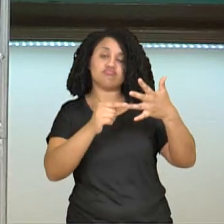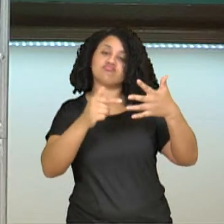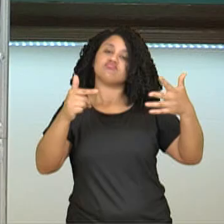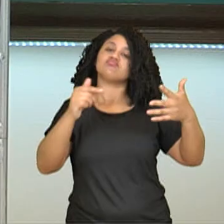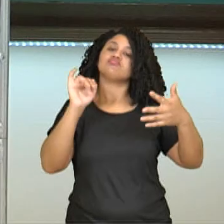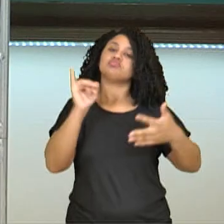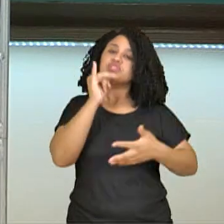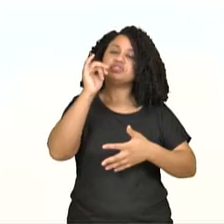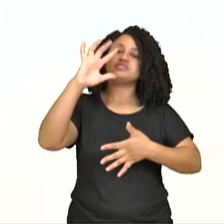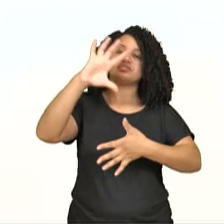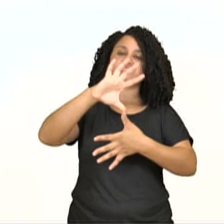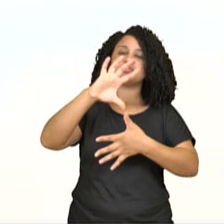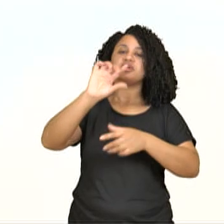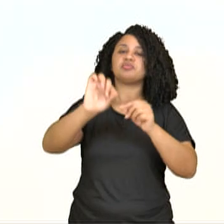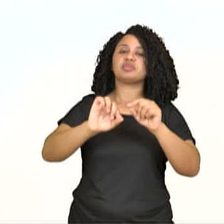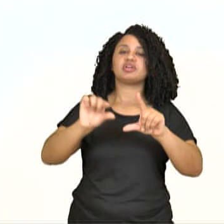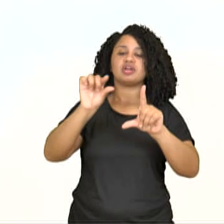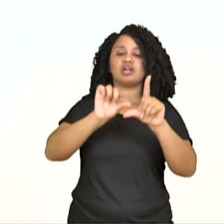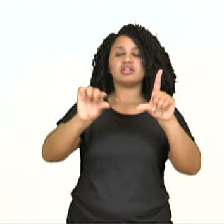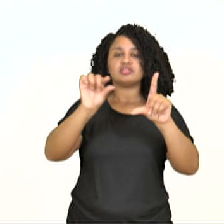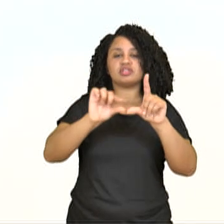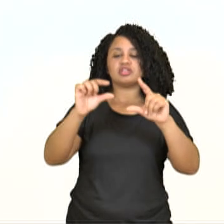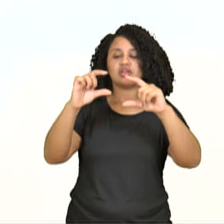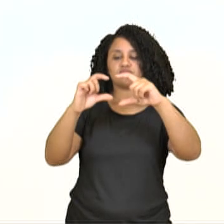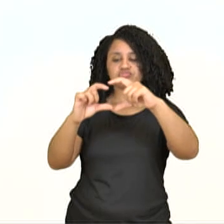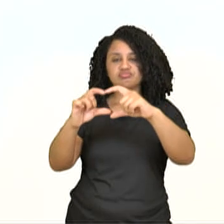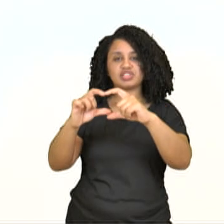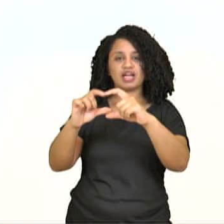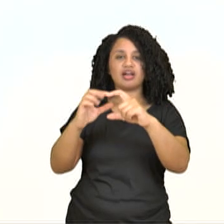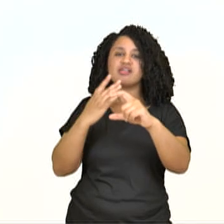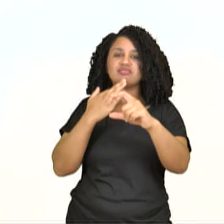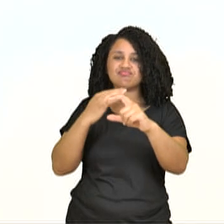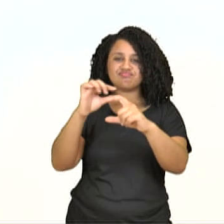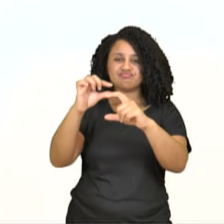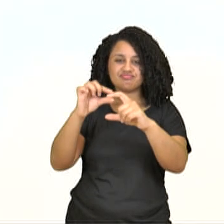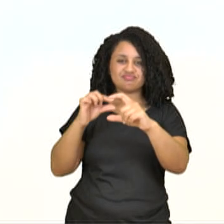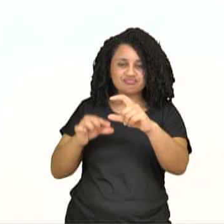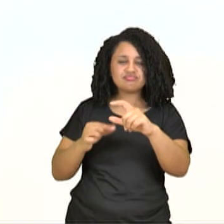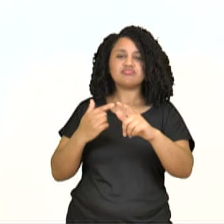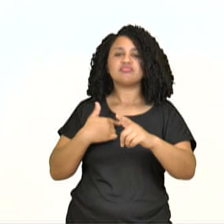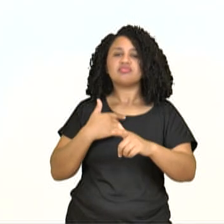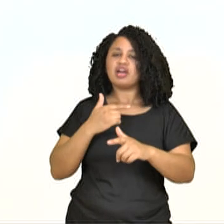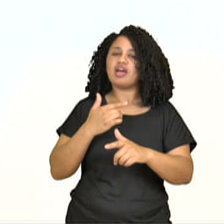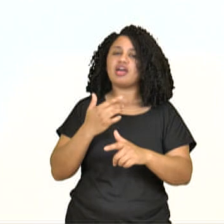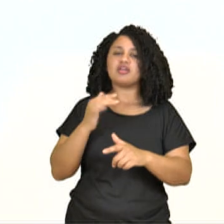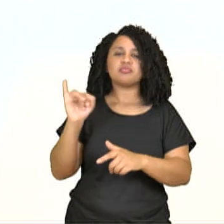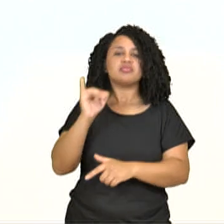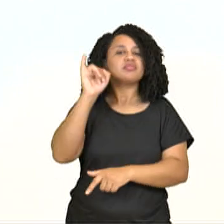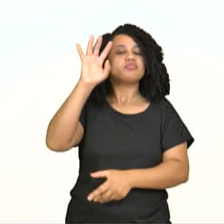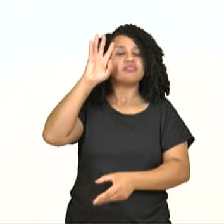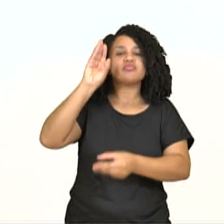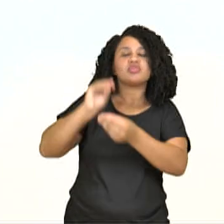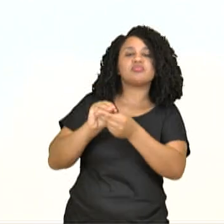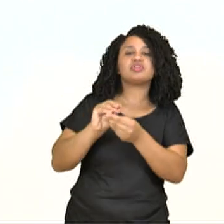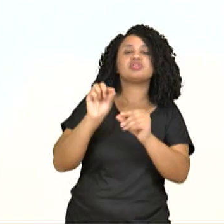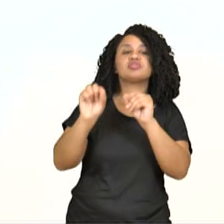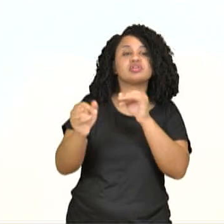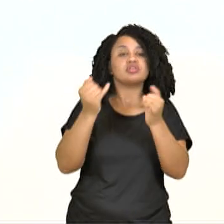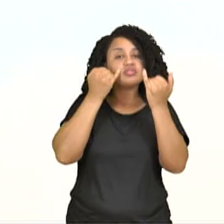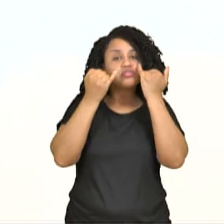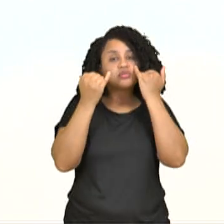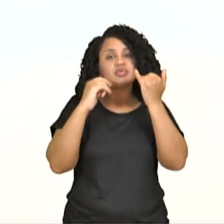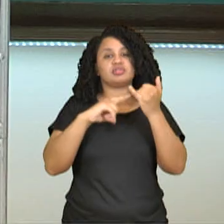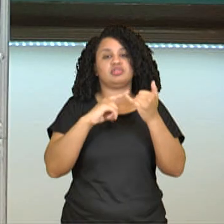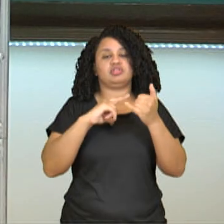é a legenda. A legenda é uma das partes de fundamental importância para a compreensão das informações do mapa, pois